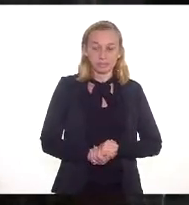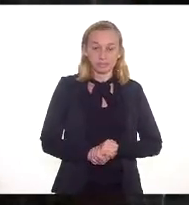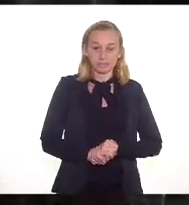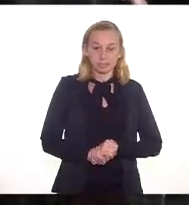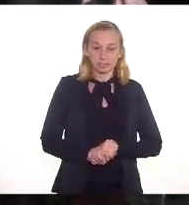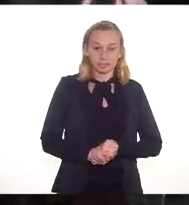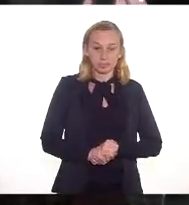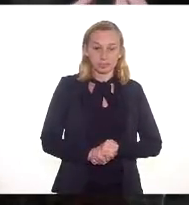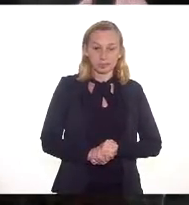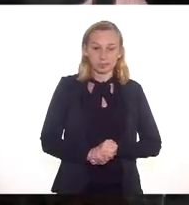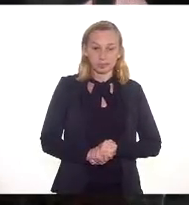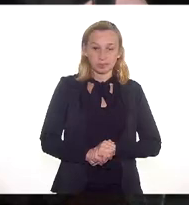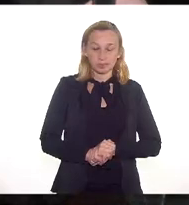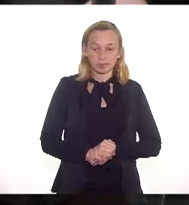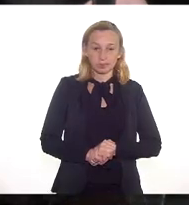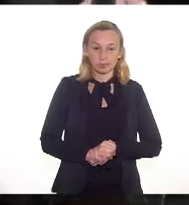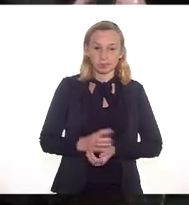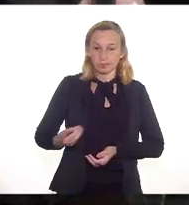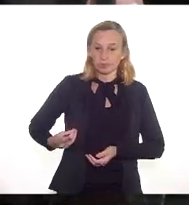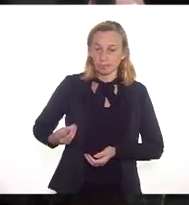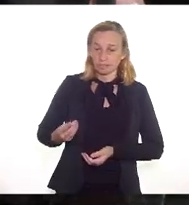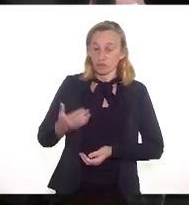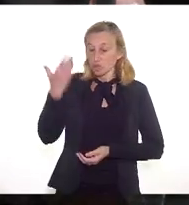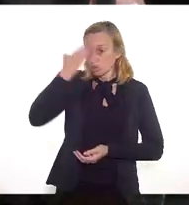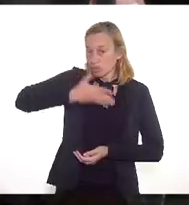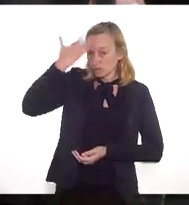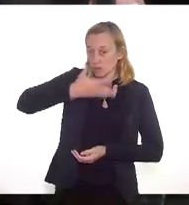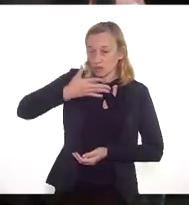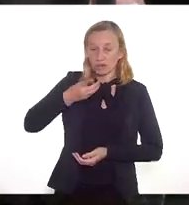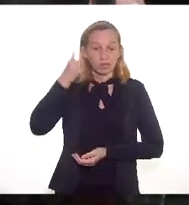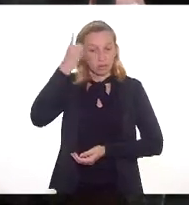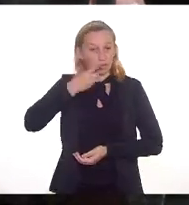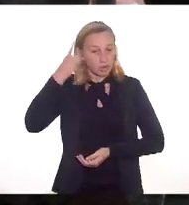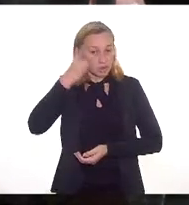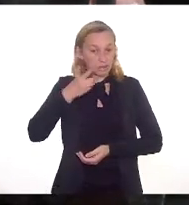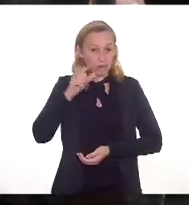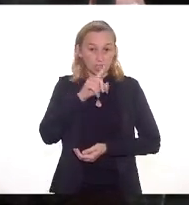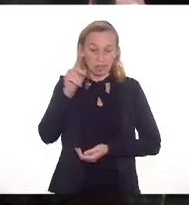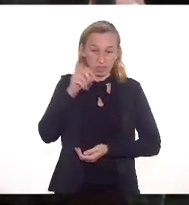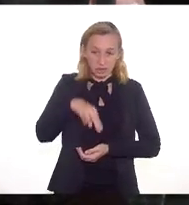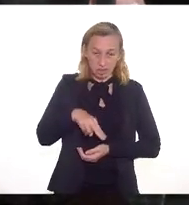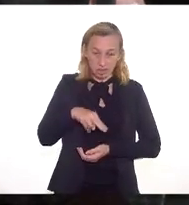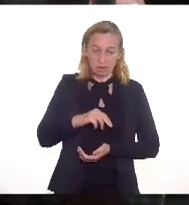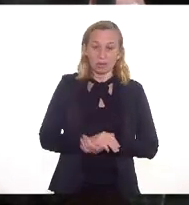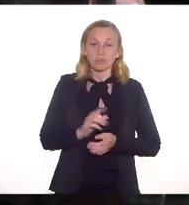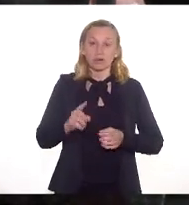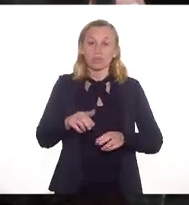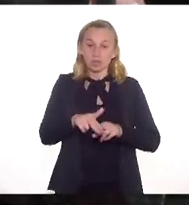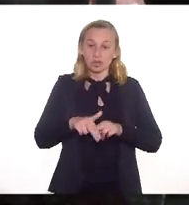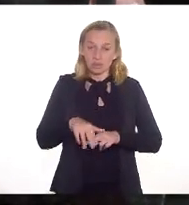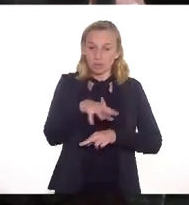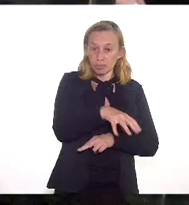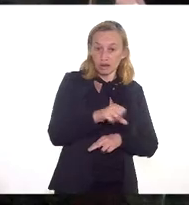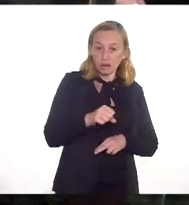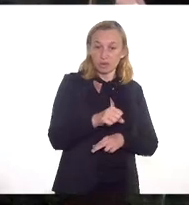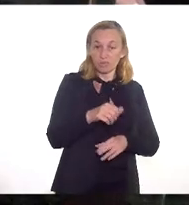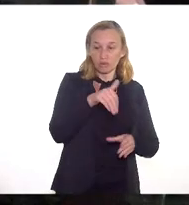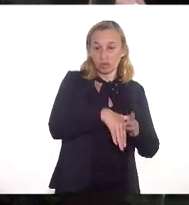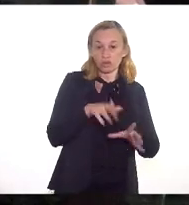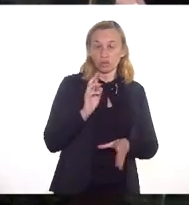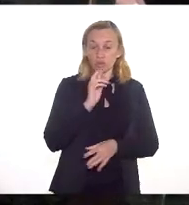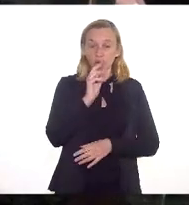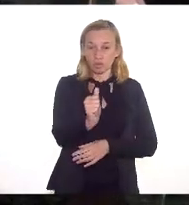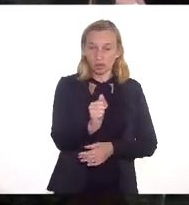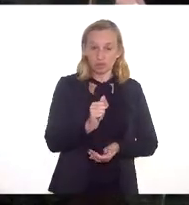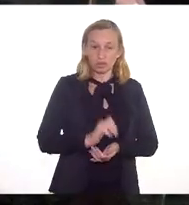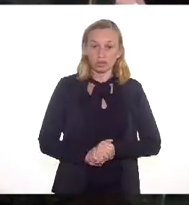não estava vendo a deputada Zeidan aqui, por isso que eu peguei no grupo o voto do suplente Rodrigo Amorim.